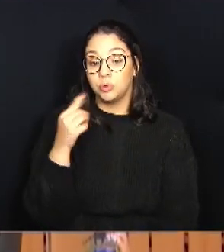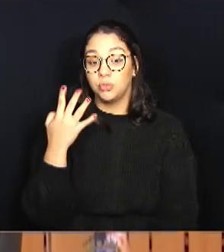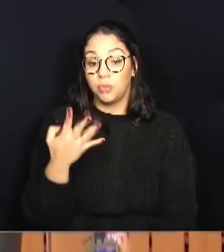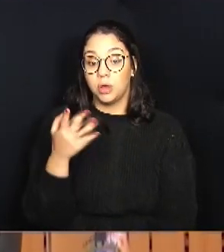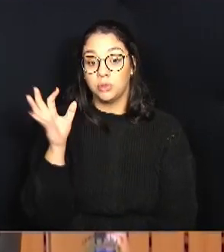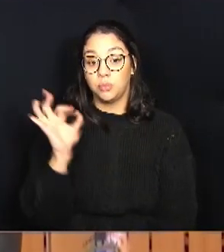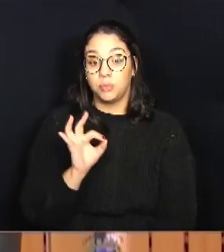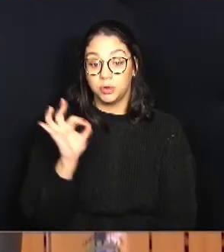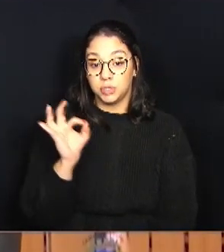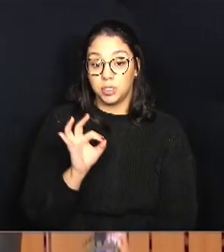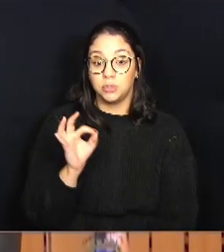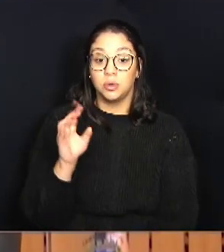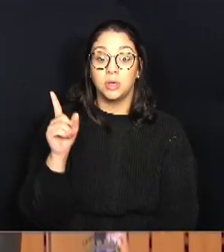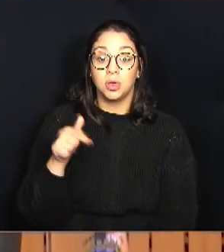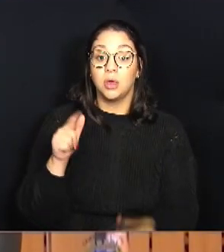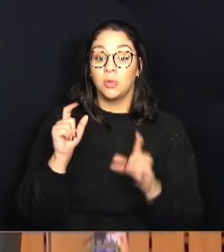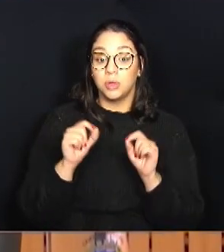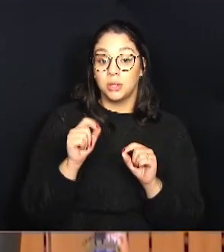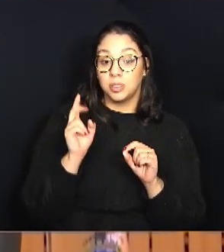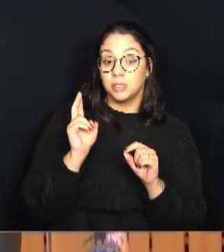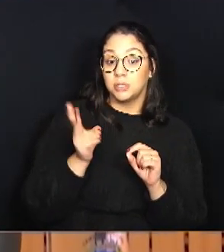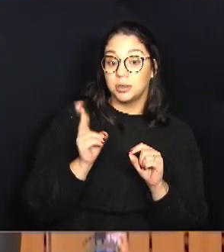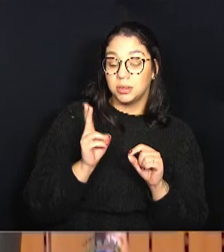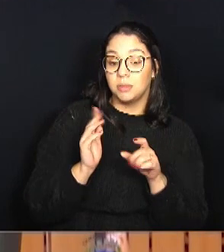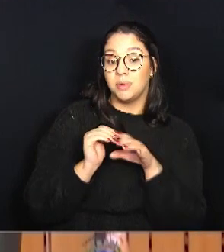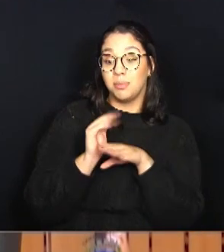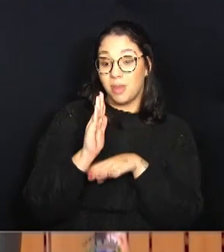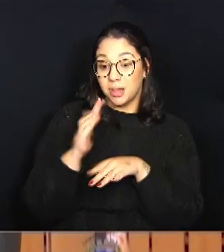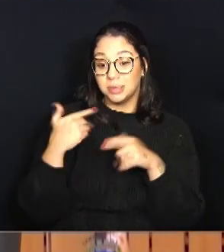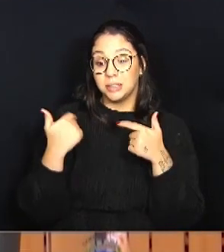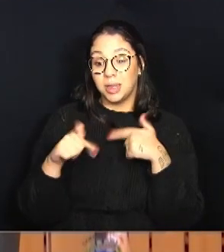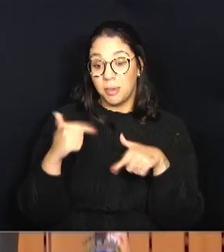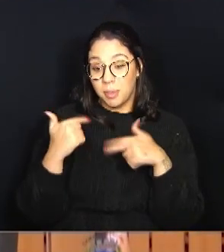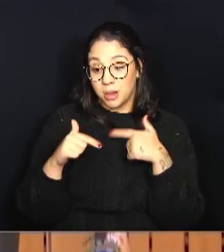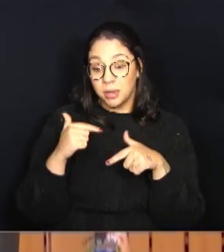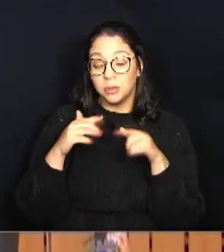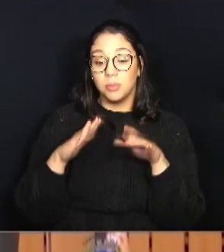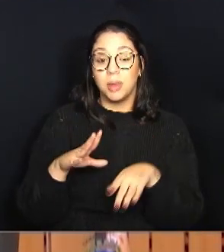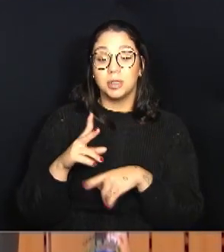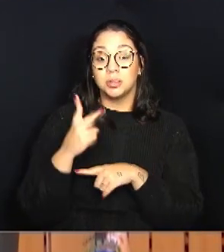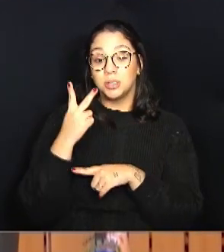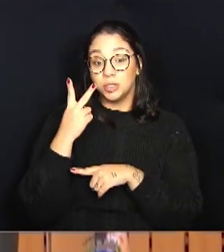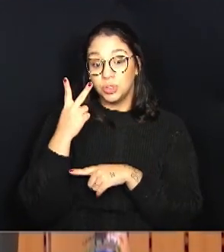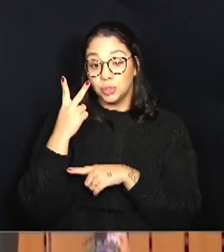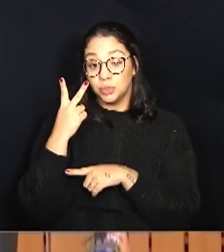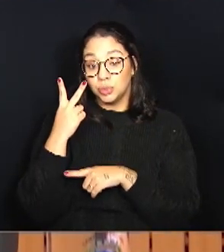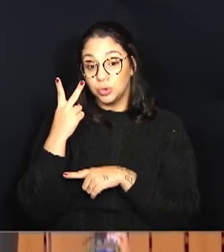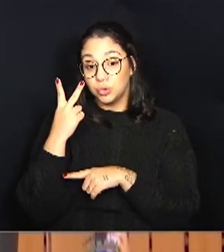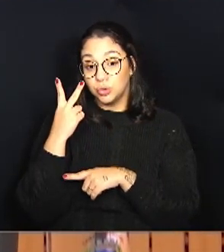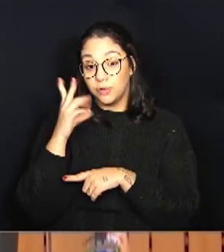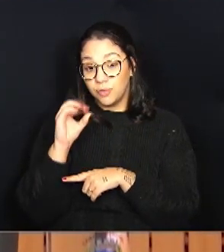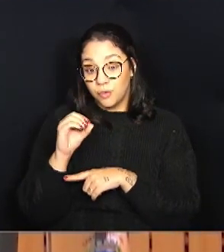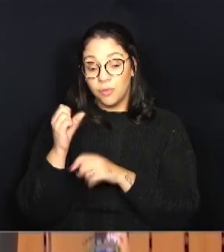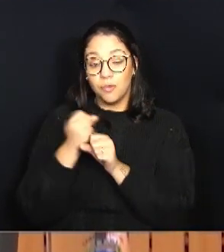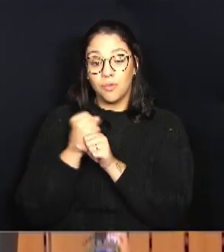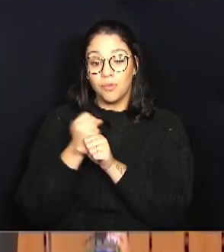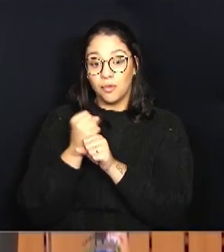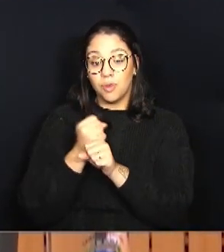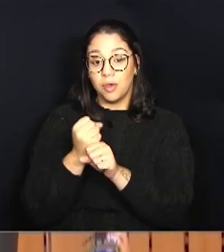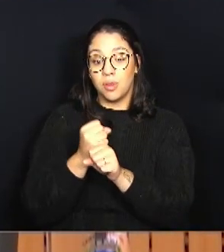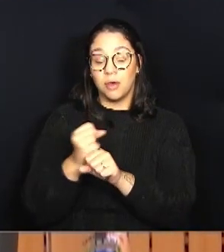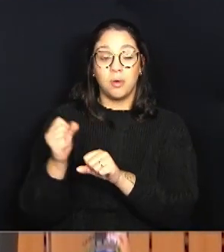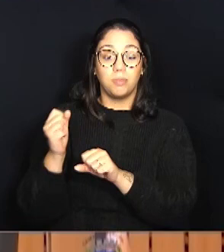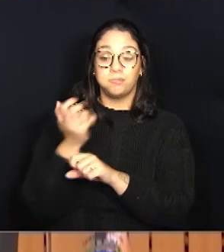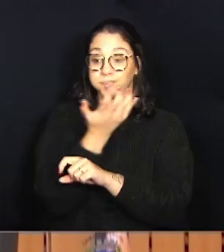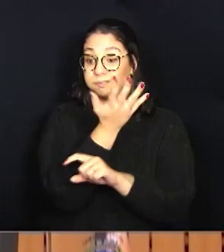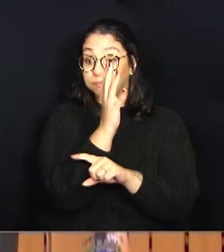14,4%. E evidentemente que sempre nós vamos ter que continuar trabalhando, mas em 2 décadas, essa área disponível, coberta